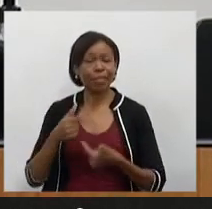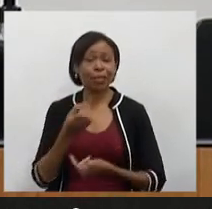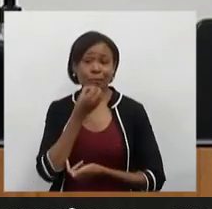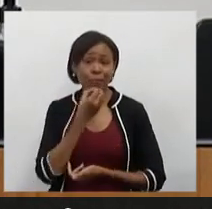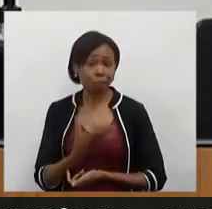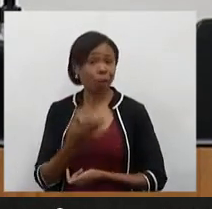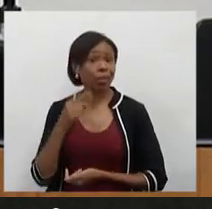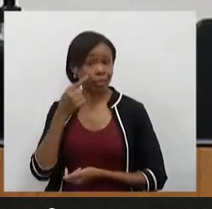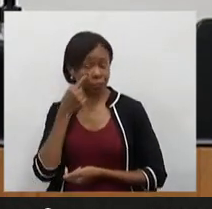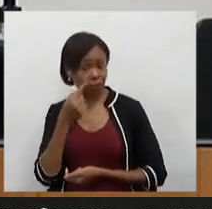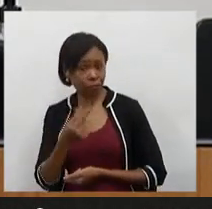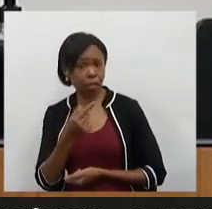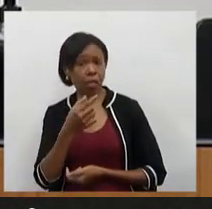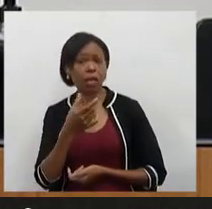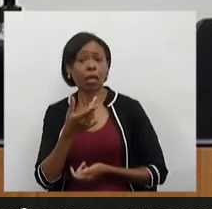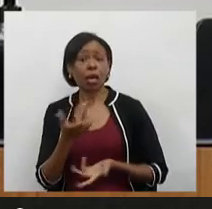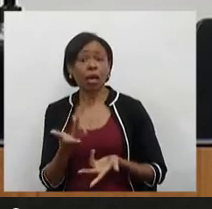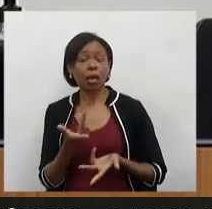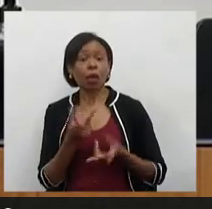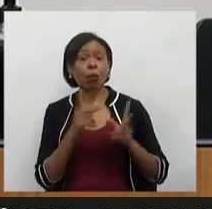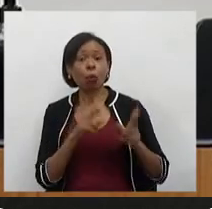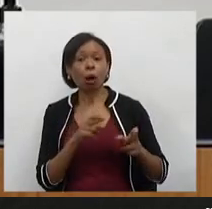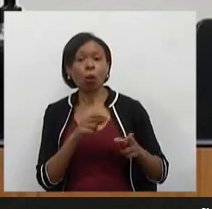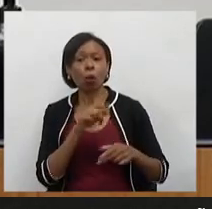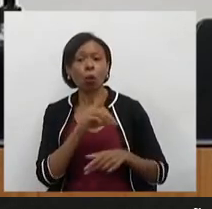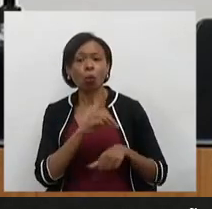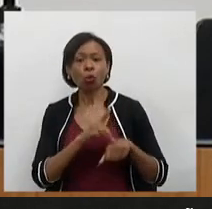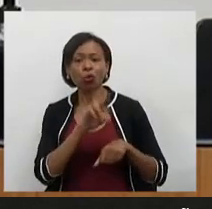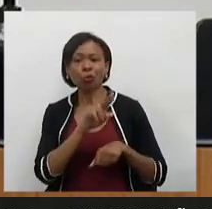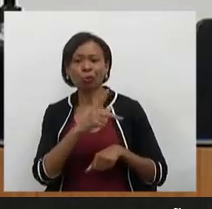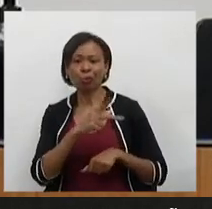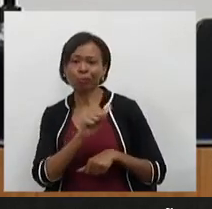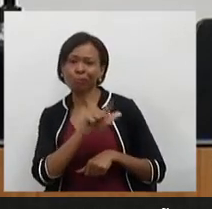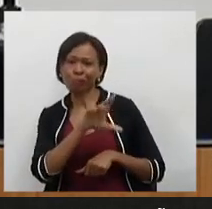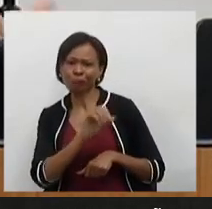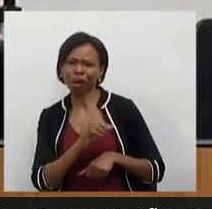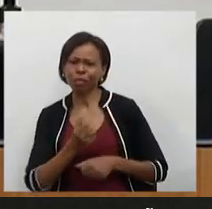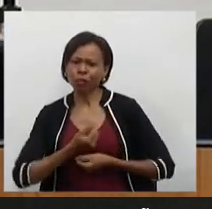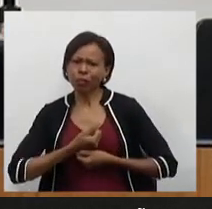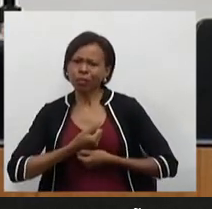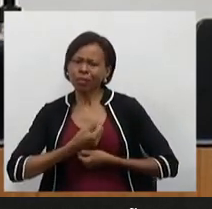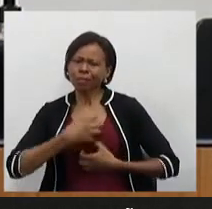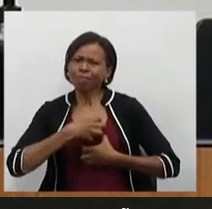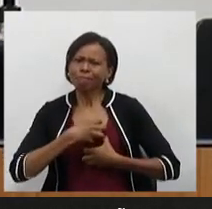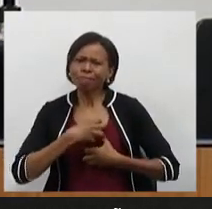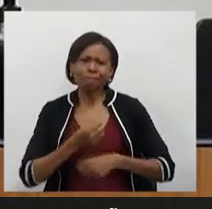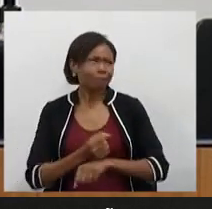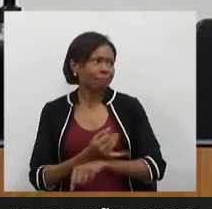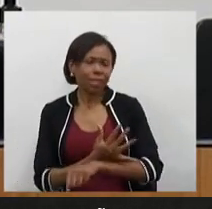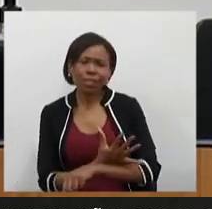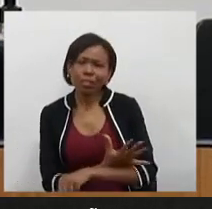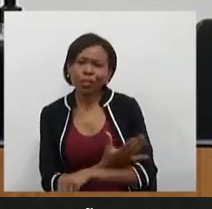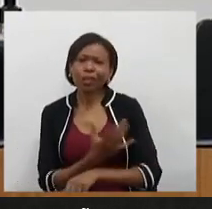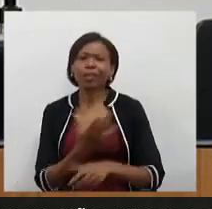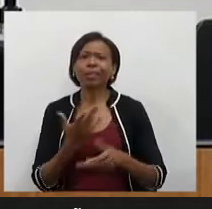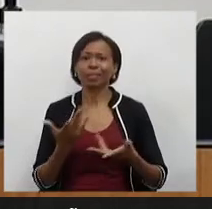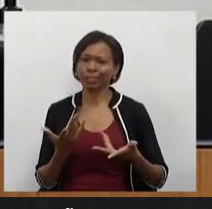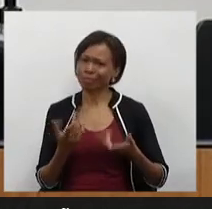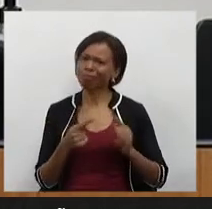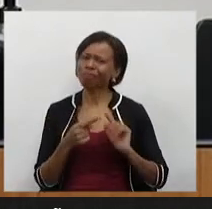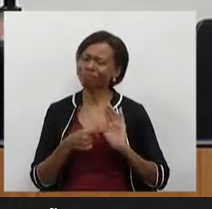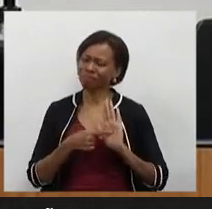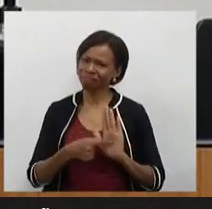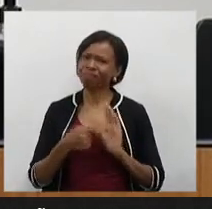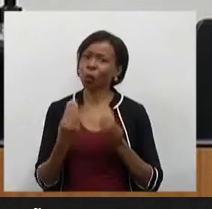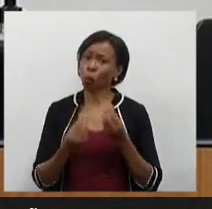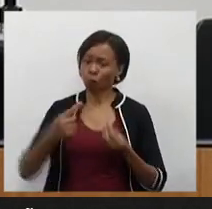essa manifestação do Dr. Paulo. Isso realmente, como diz o nosso vice-presidente, representa o que a gente busca aqui diariamente nessa